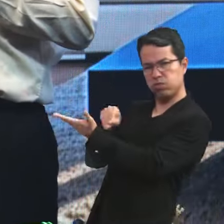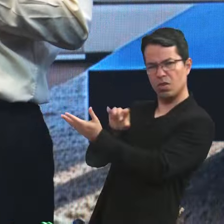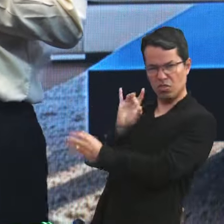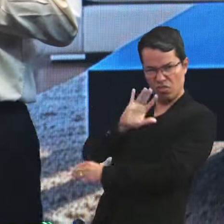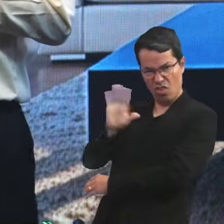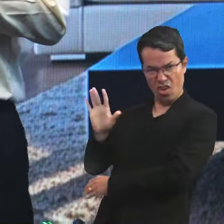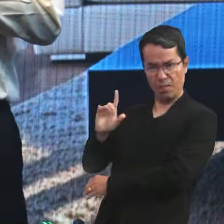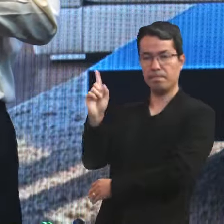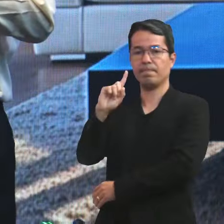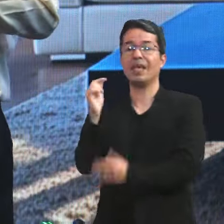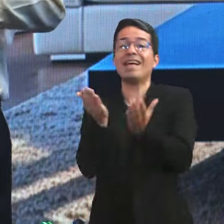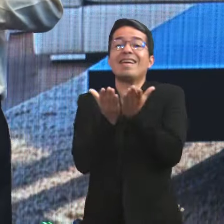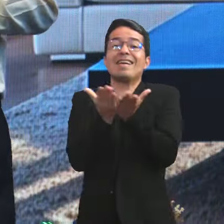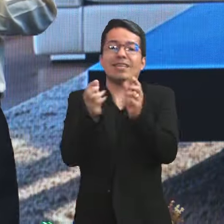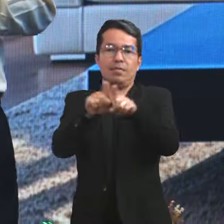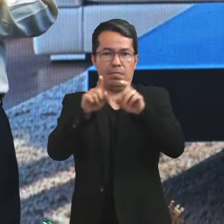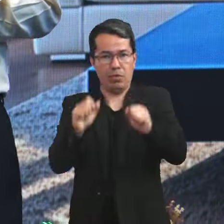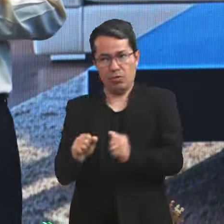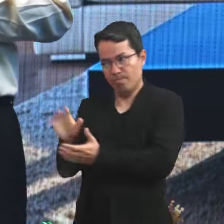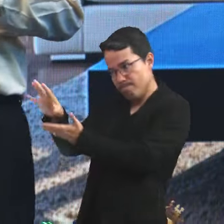em geral para o Cristão